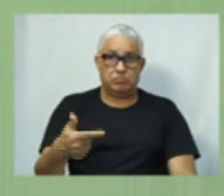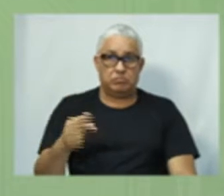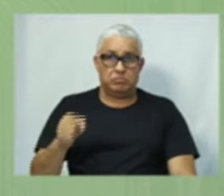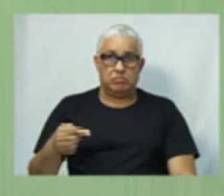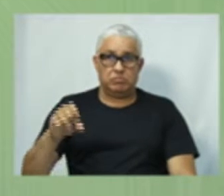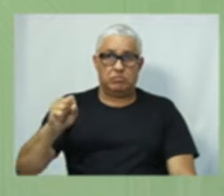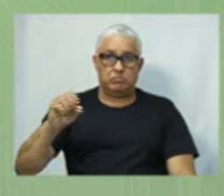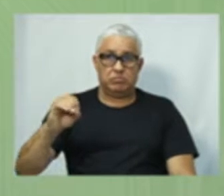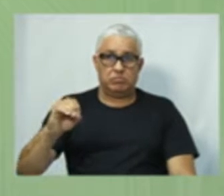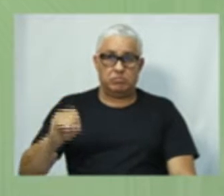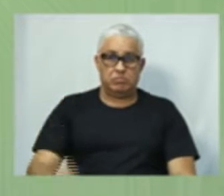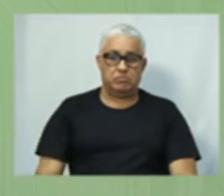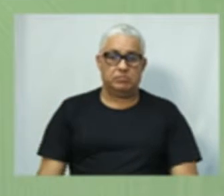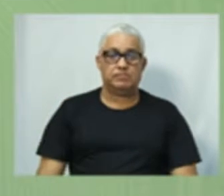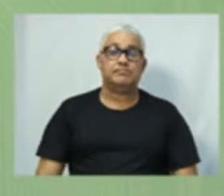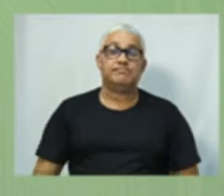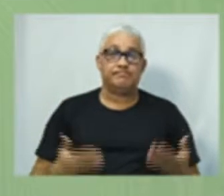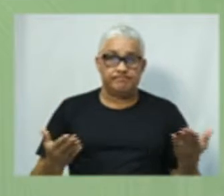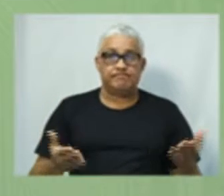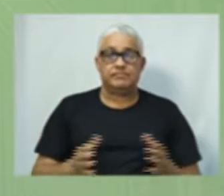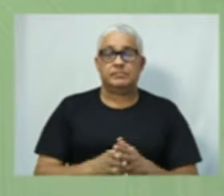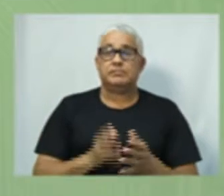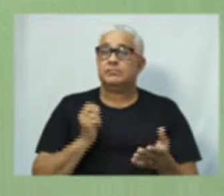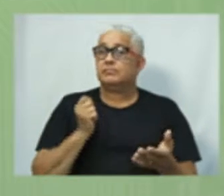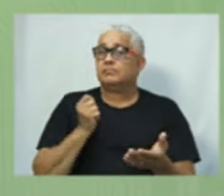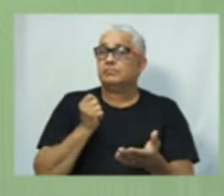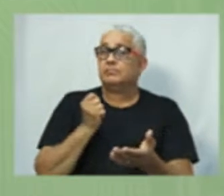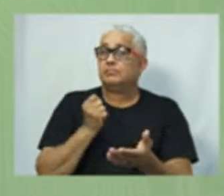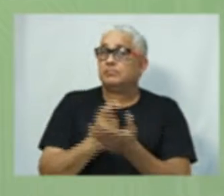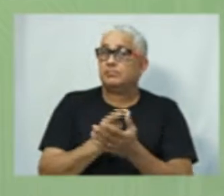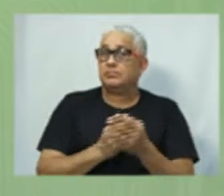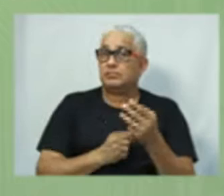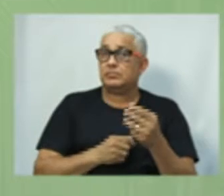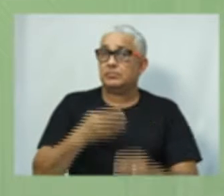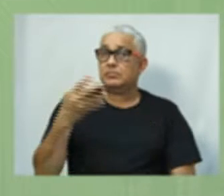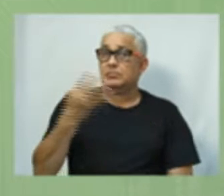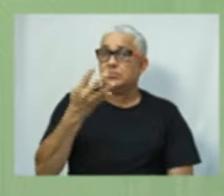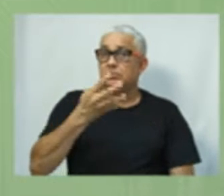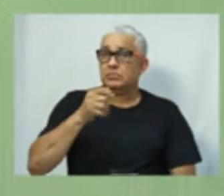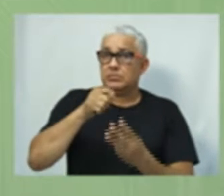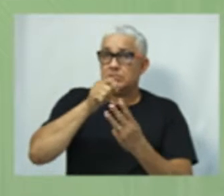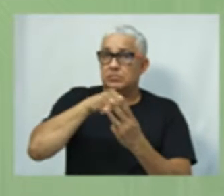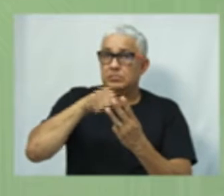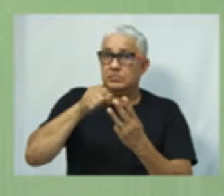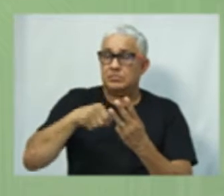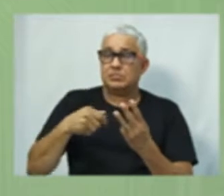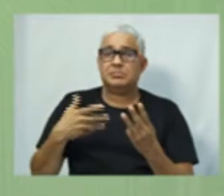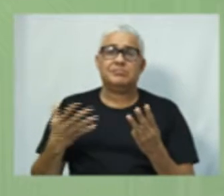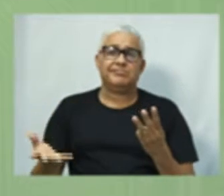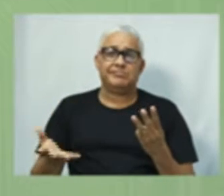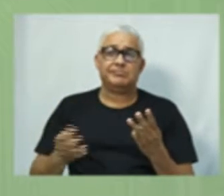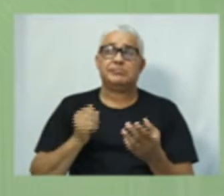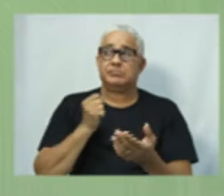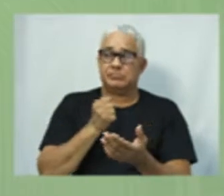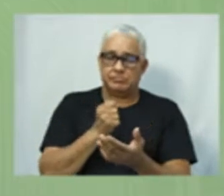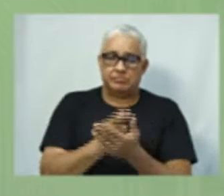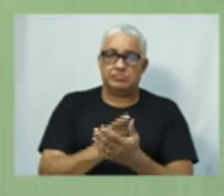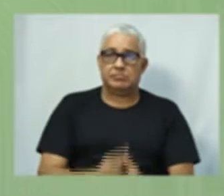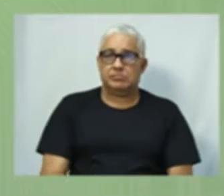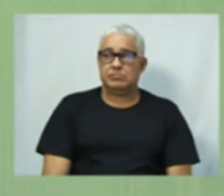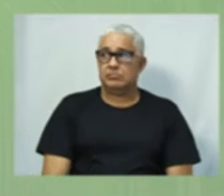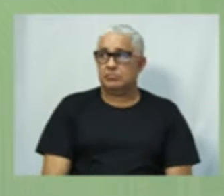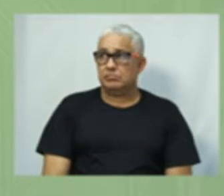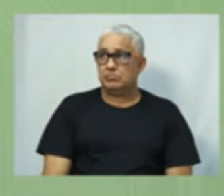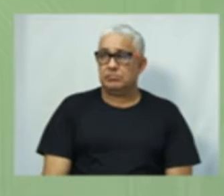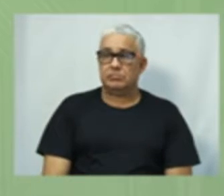3.682,80. Portanto, quanto pagaremos no nosso quarto trimestre, professor? Pagaremos de